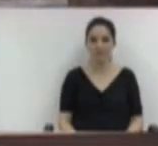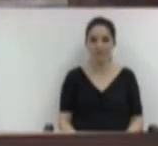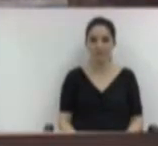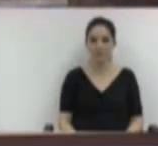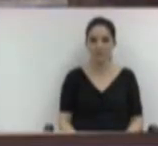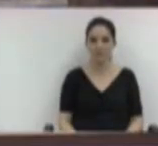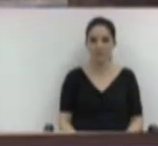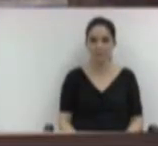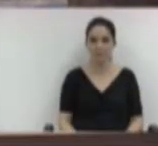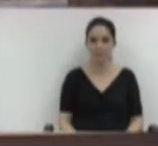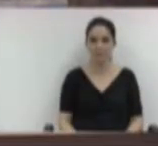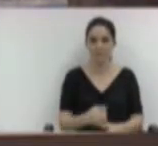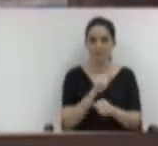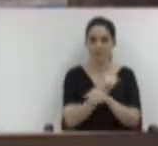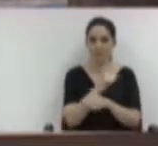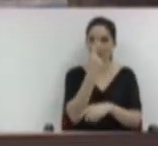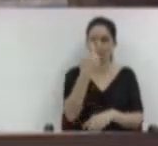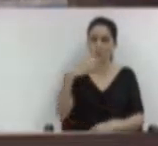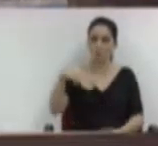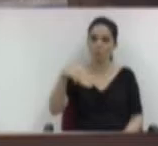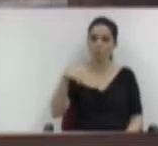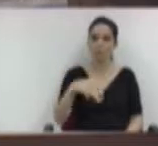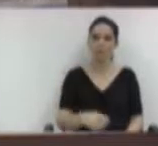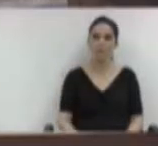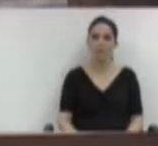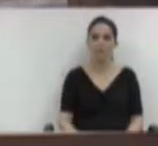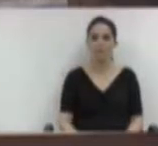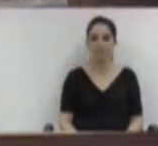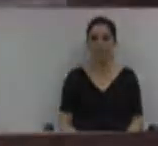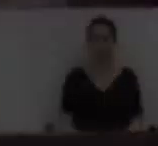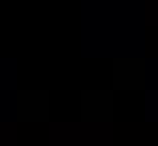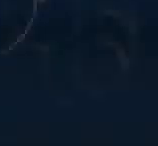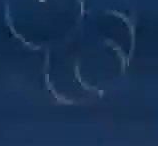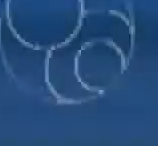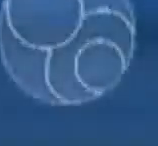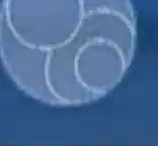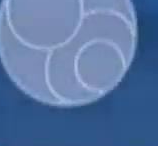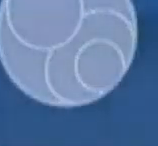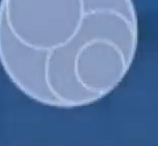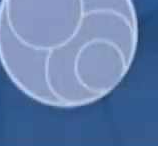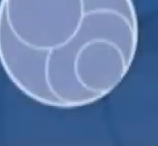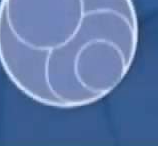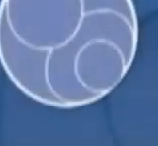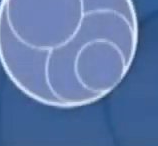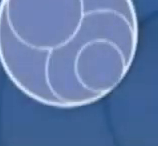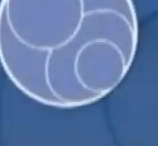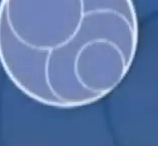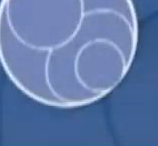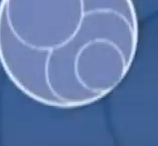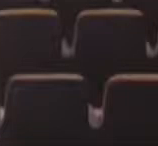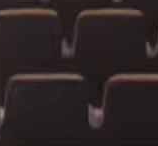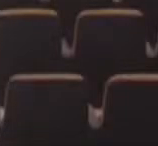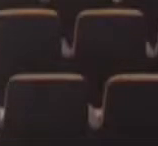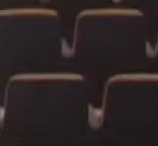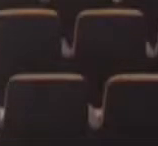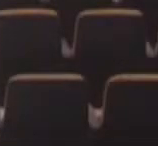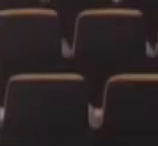Suspensão dos trabalhos, senhor presidente, por um minuto. Trabalhos estão suspensos por um minuto. Os trabalhos estão reabertos.